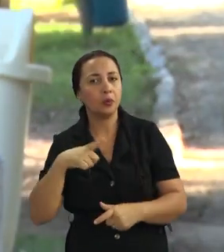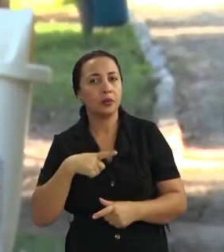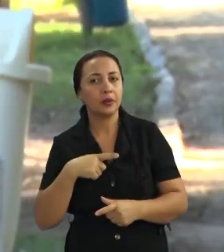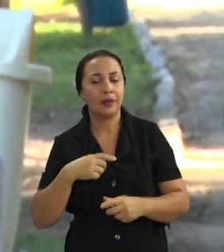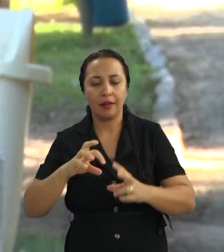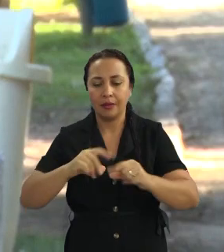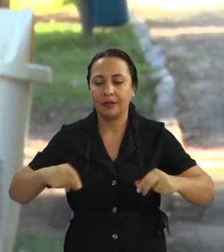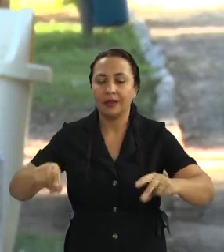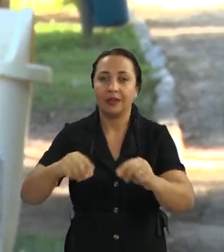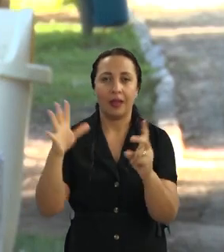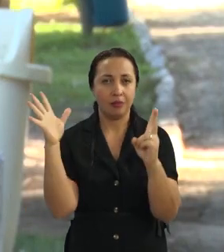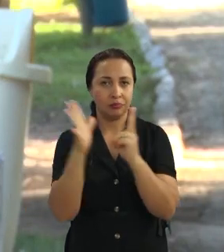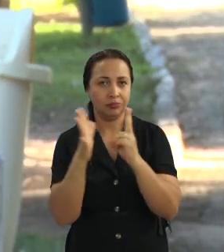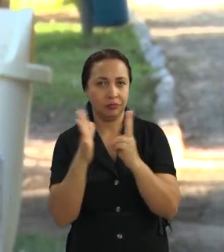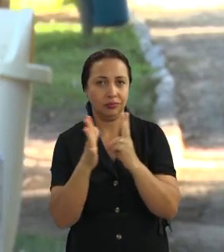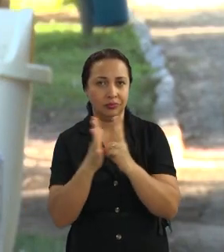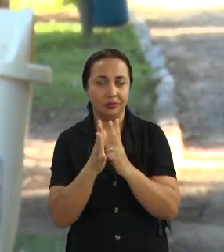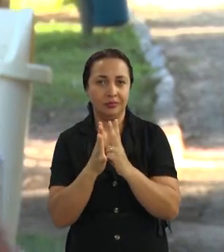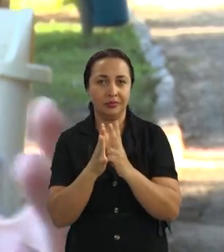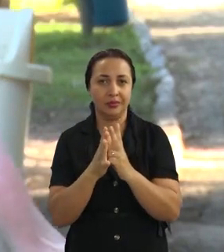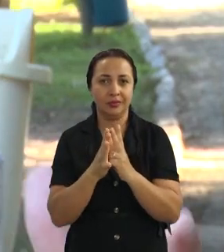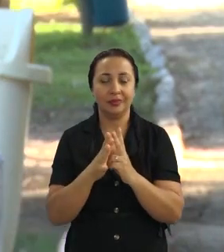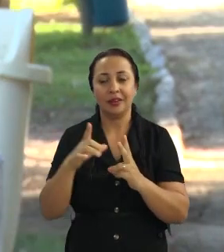onde existem territórios indígenas,